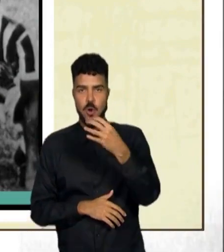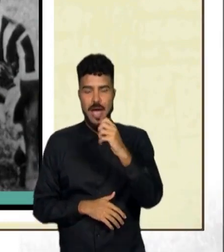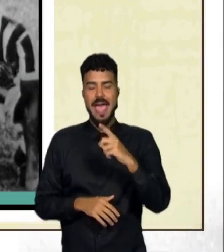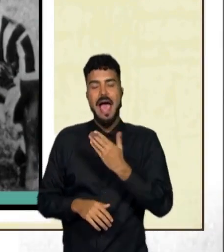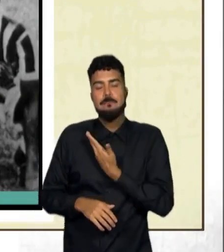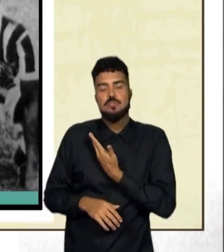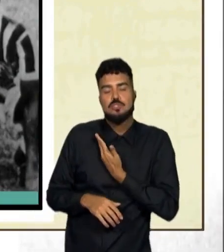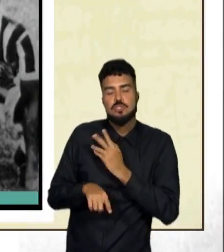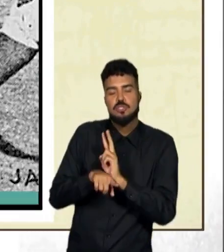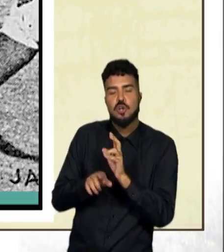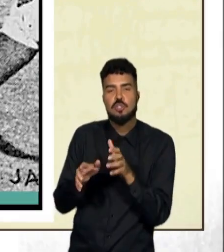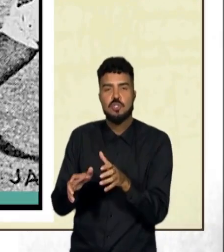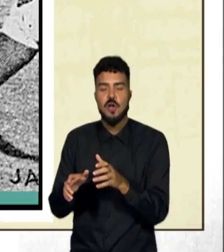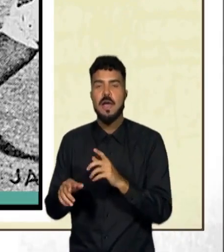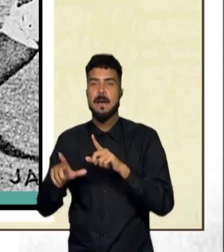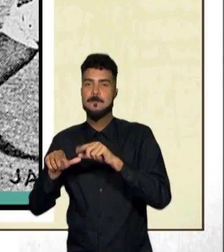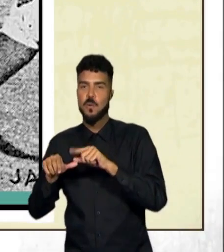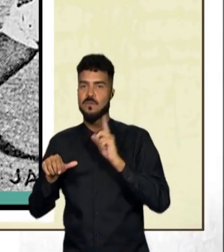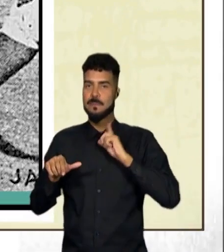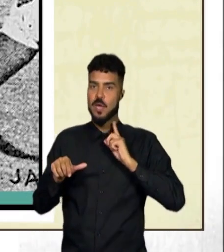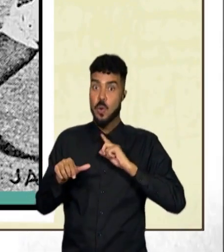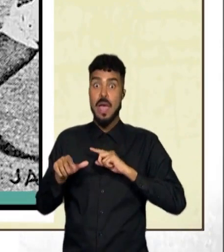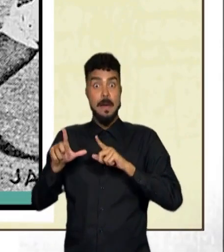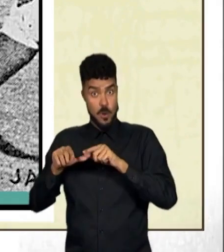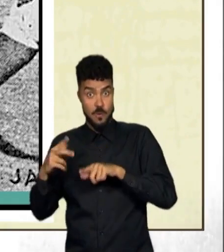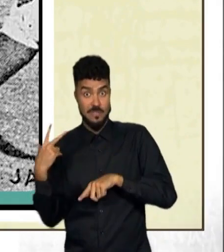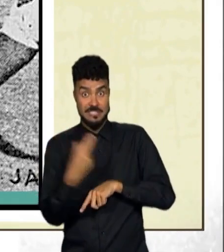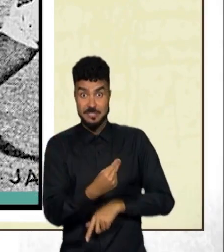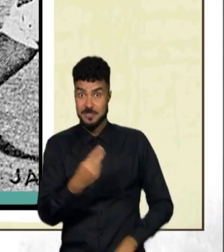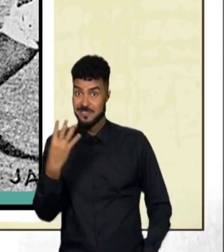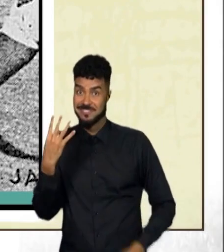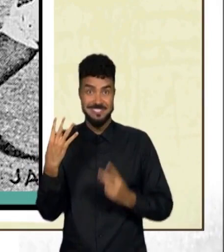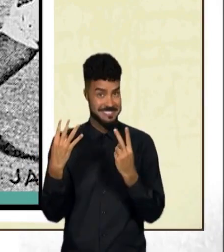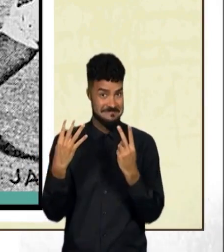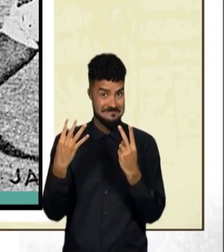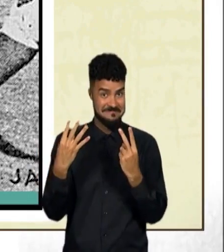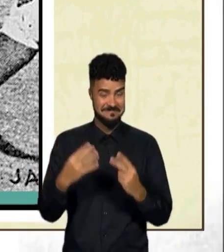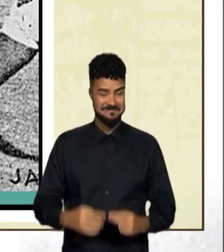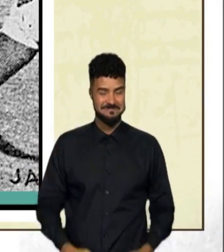Flamengo. E o Bangu ganha o Flamengo por 4-2.